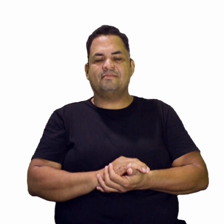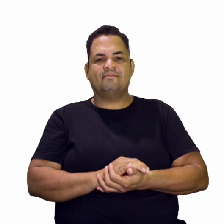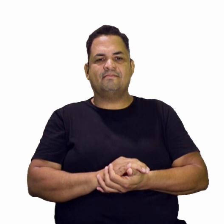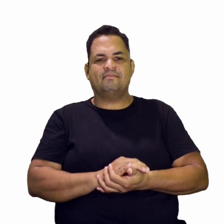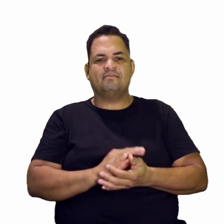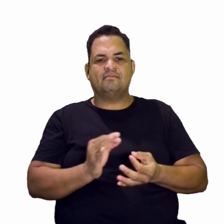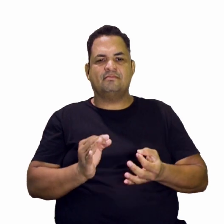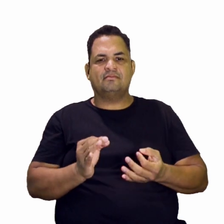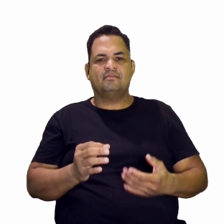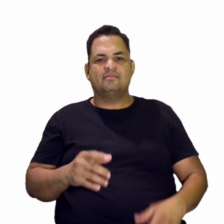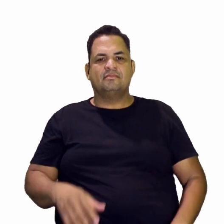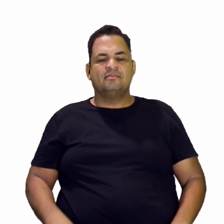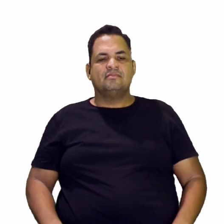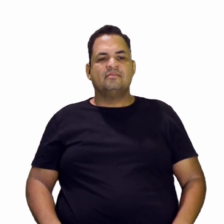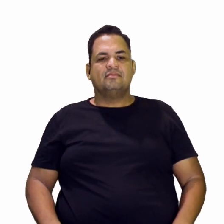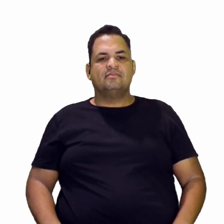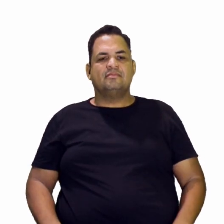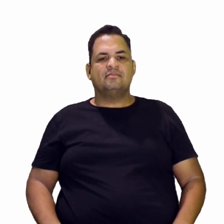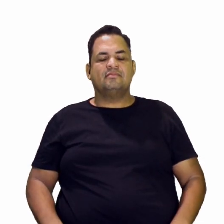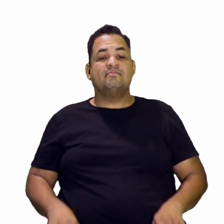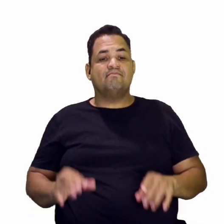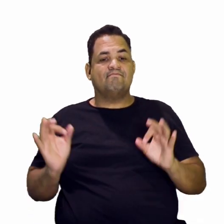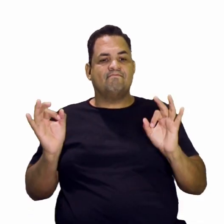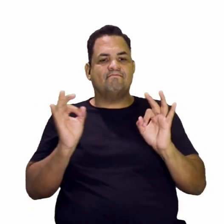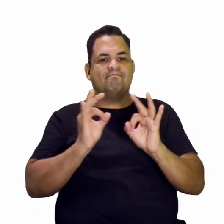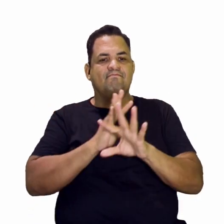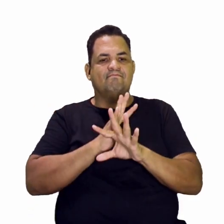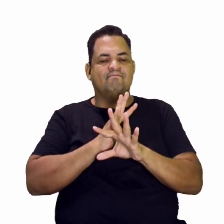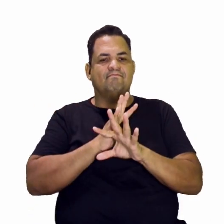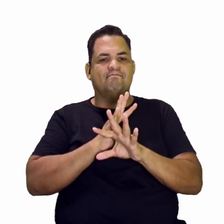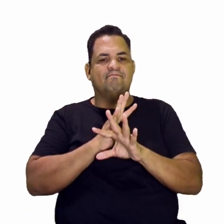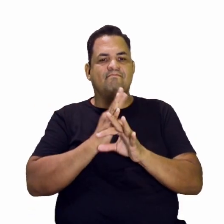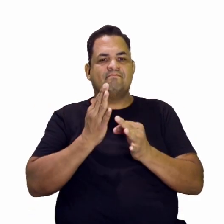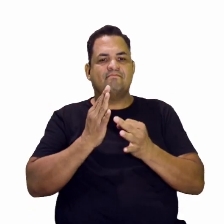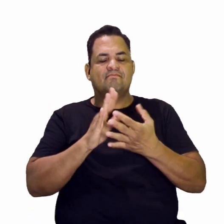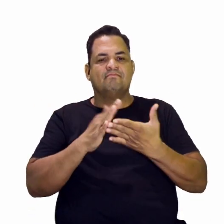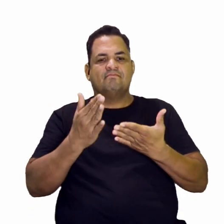tá? E, portanto, nas